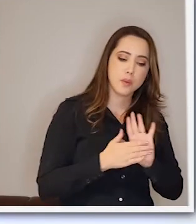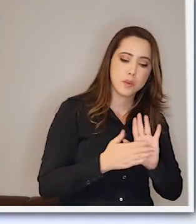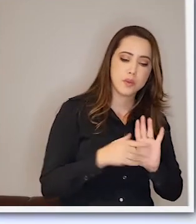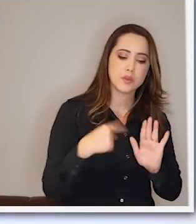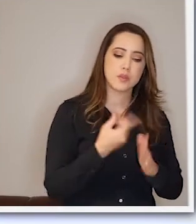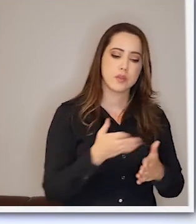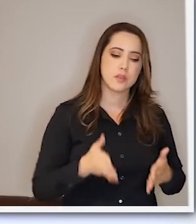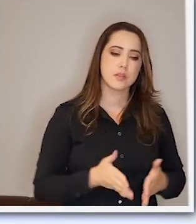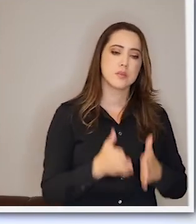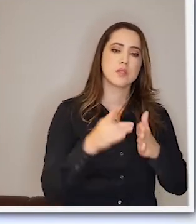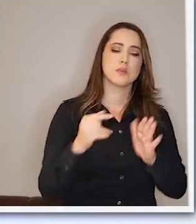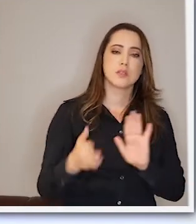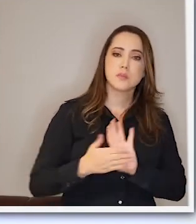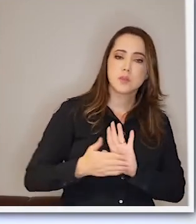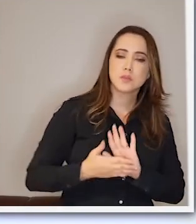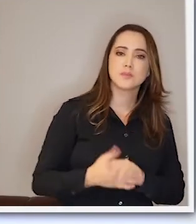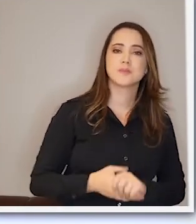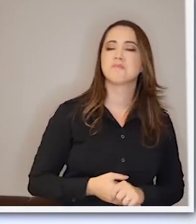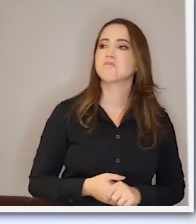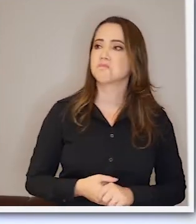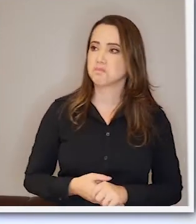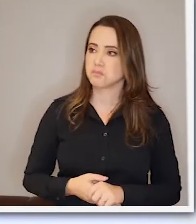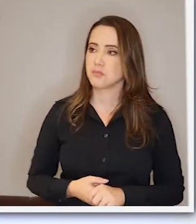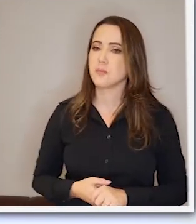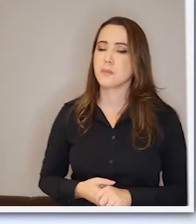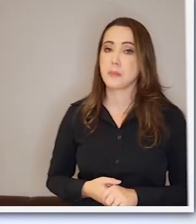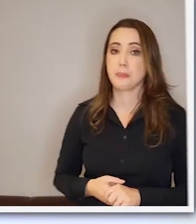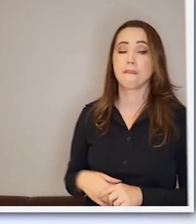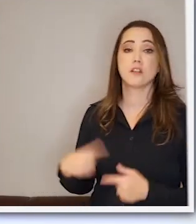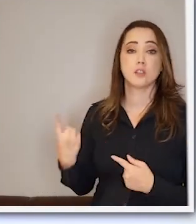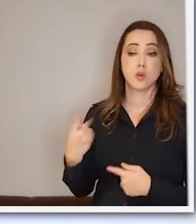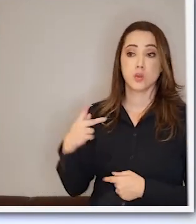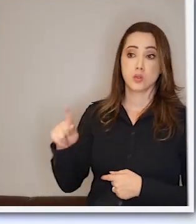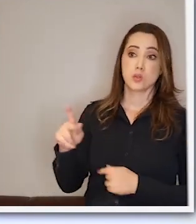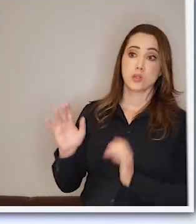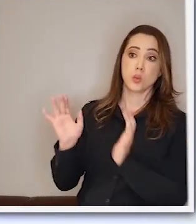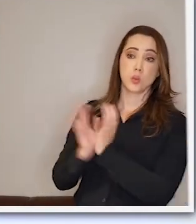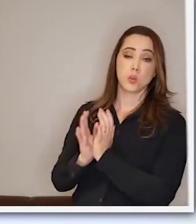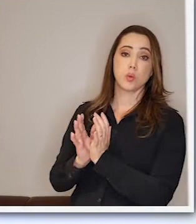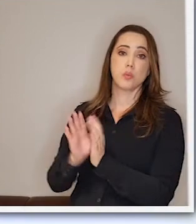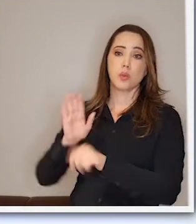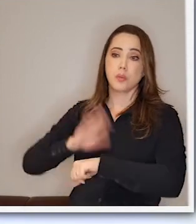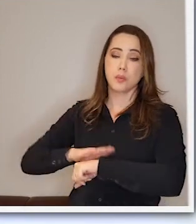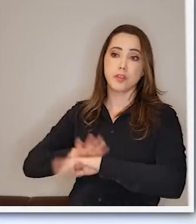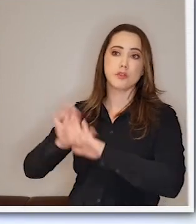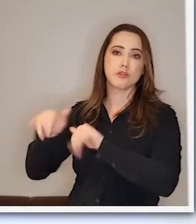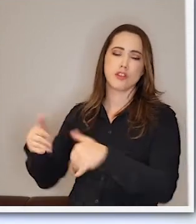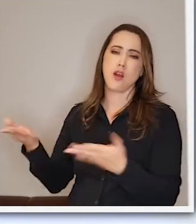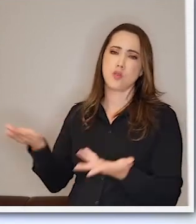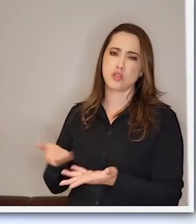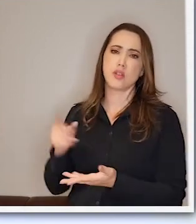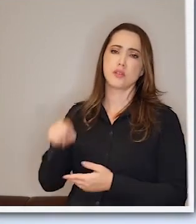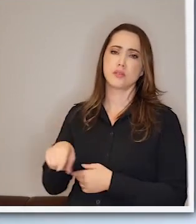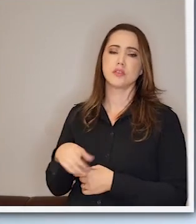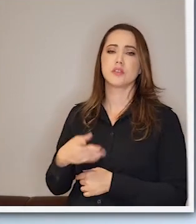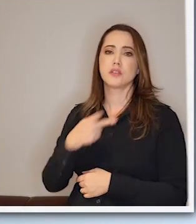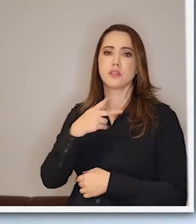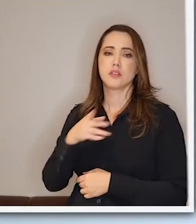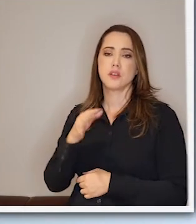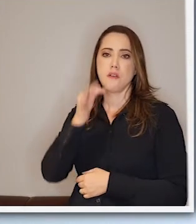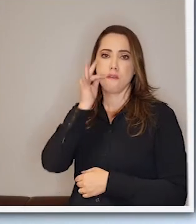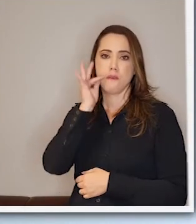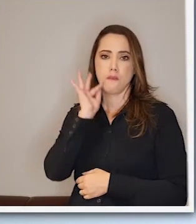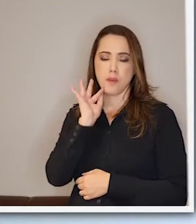Brasília por um propósito. A minha esposa orou por esse propósito. Nós estamos caminhando nesse propósito. É isso, Adriano. Então, partindo para a